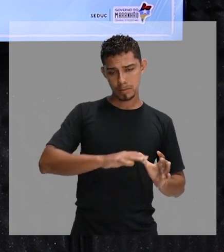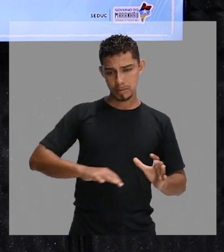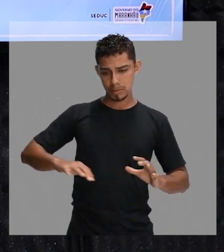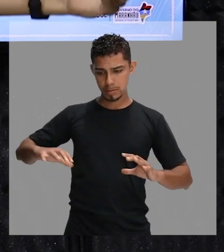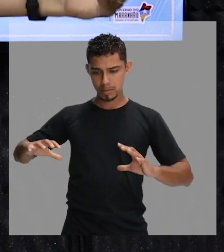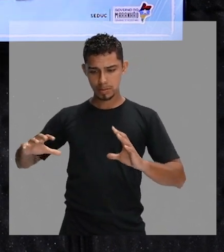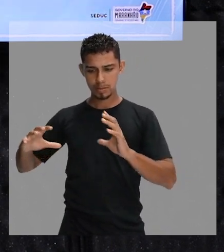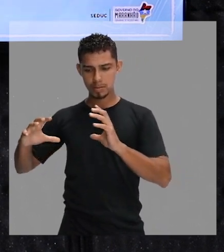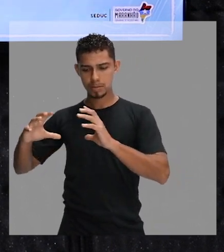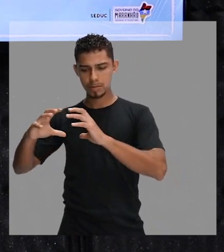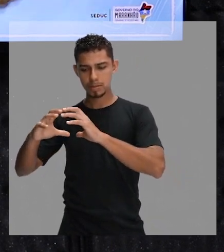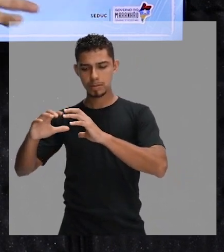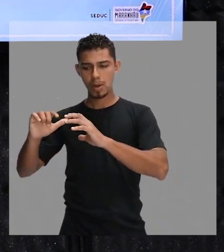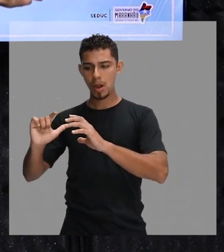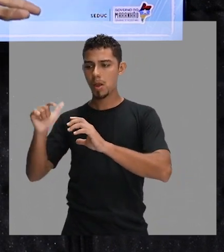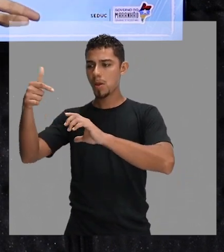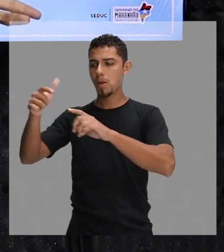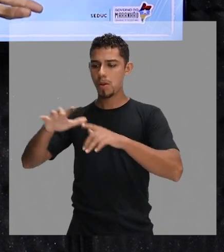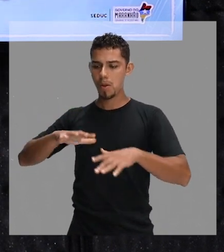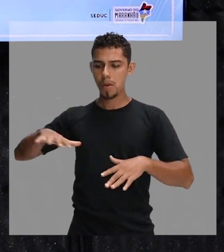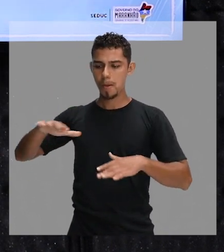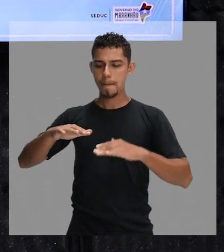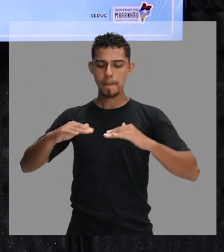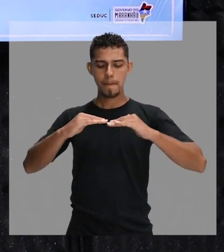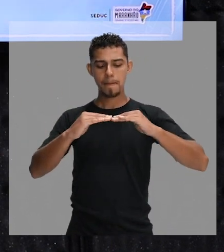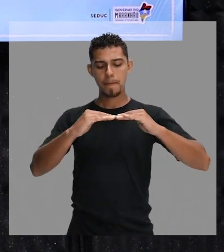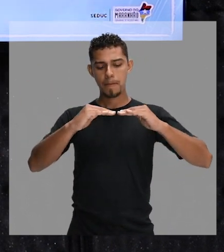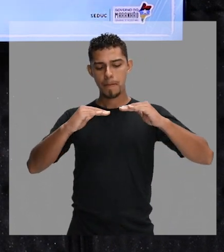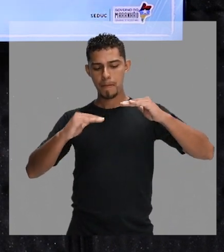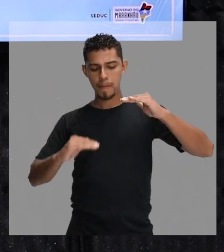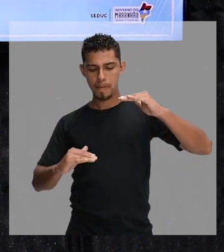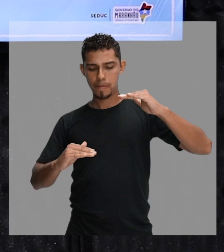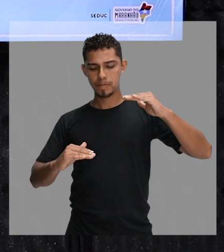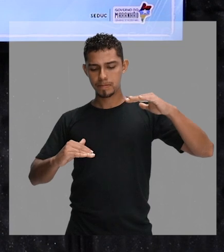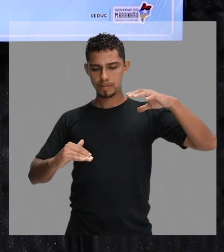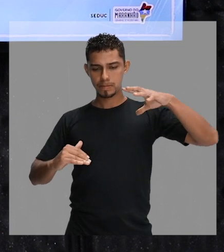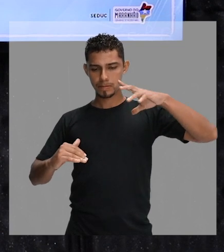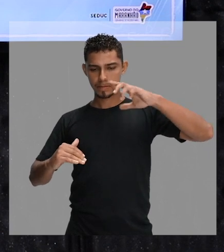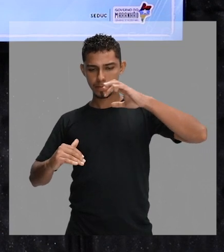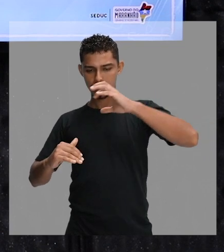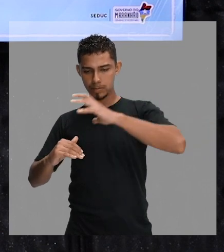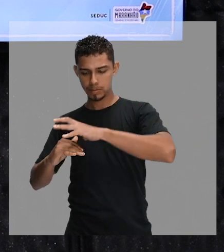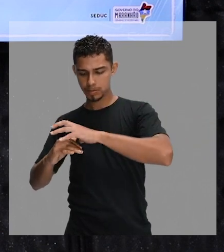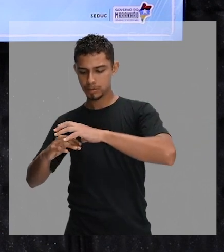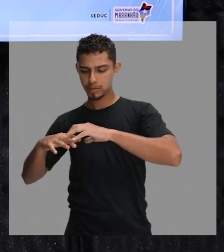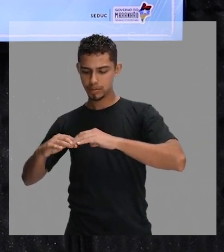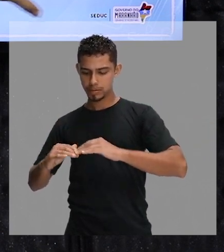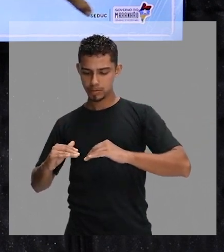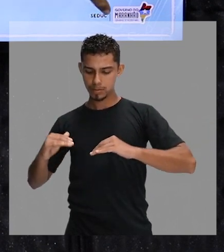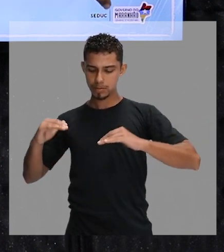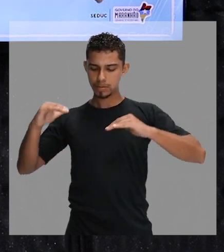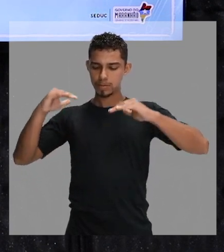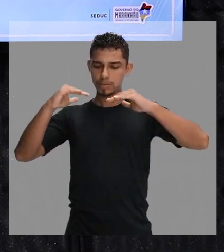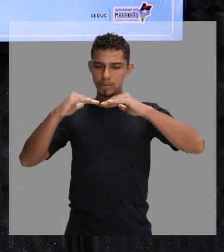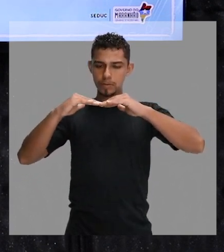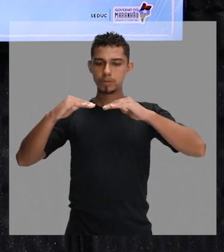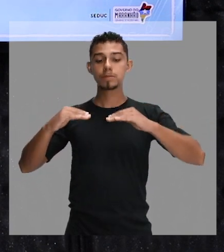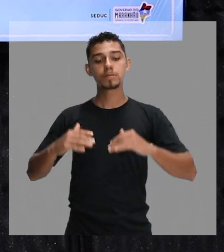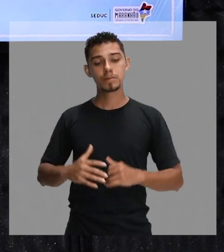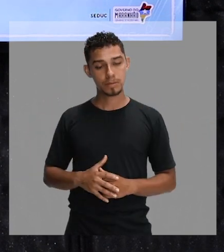se acumular nas áreas mais baixas. Esse é o processo de sedimentação. Então, a erosão é o processo